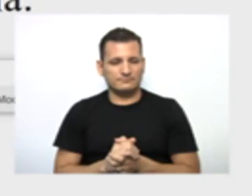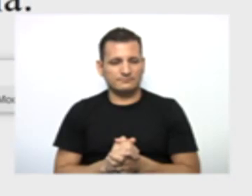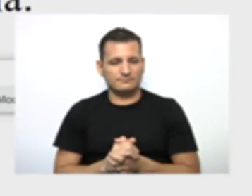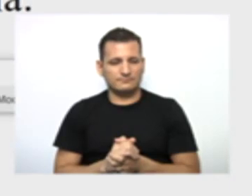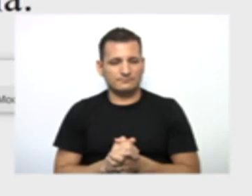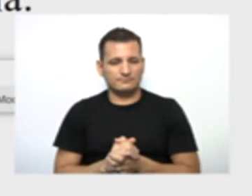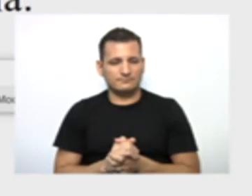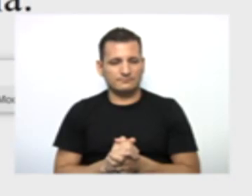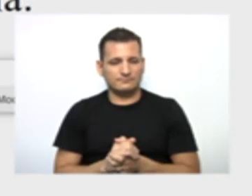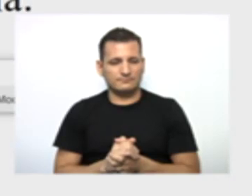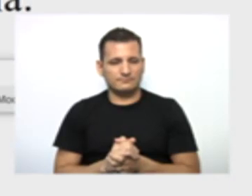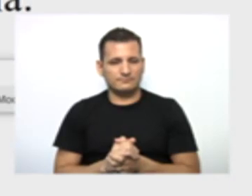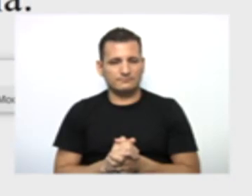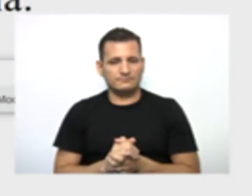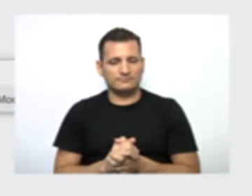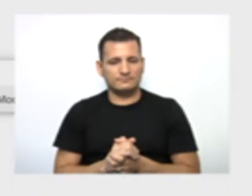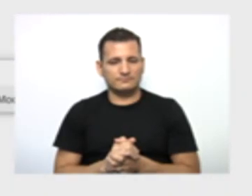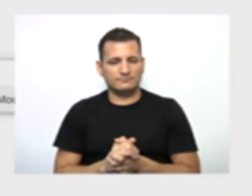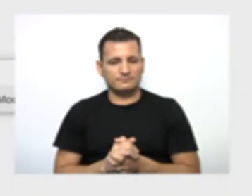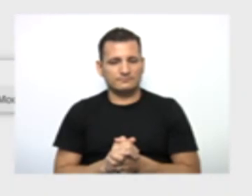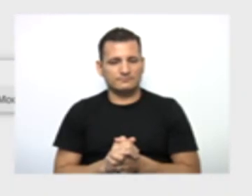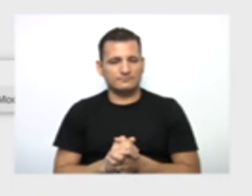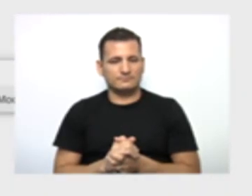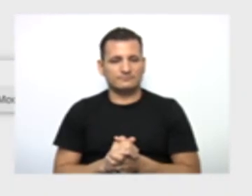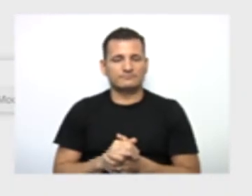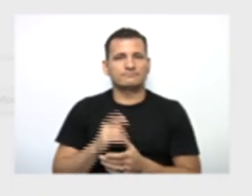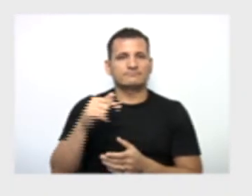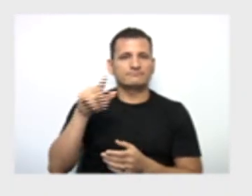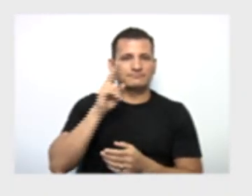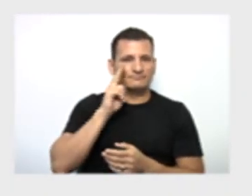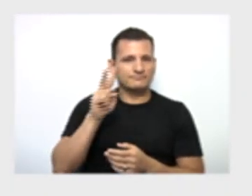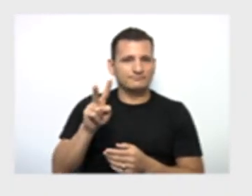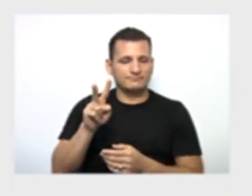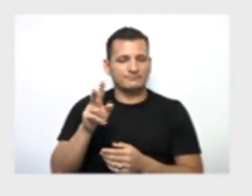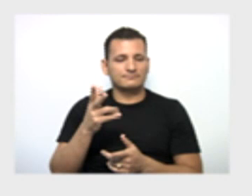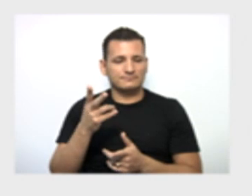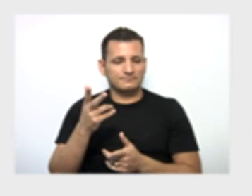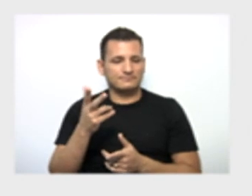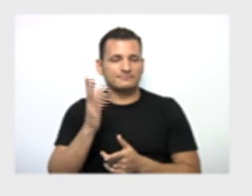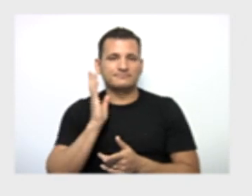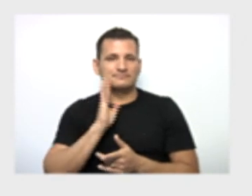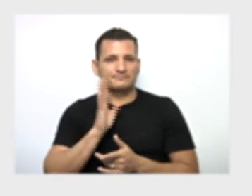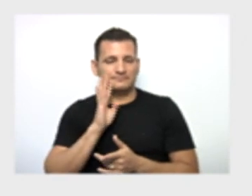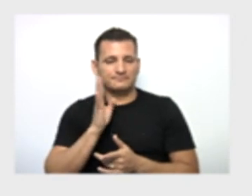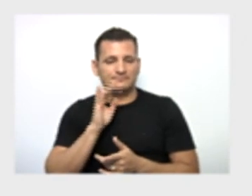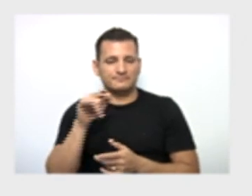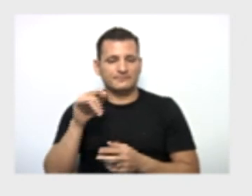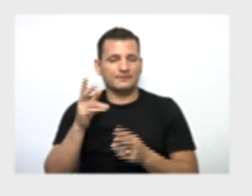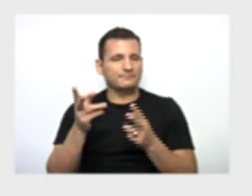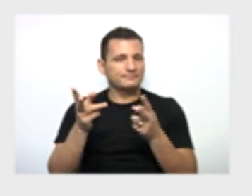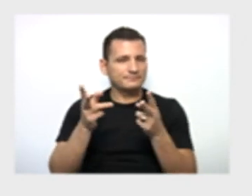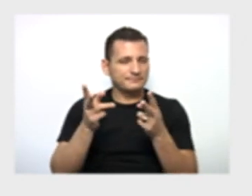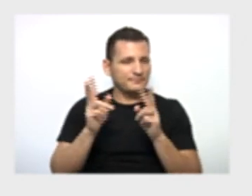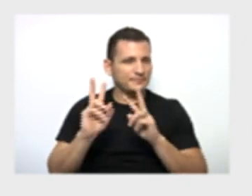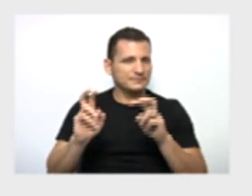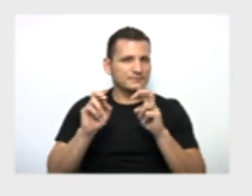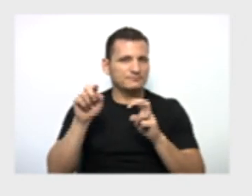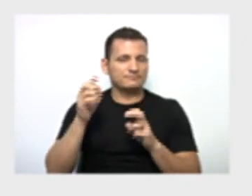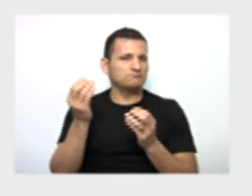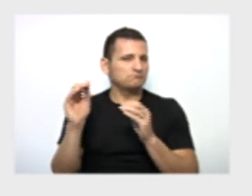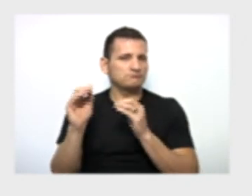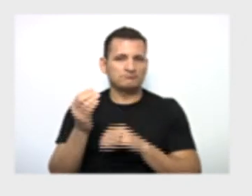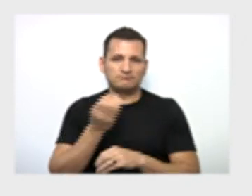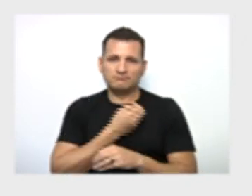melhor. E vou aumentar aqui a página. Olha só, que legal que ficou. Percebam que lá eu não coloquei número